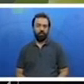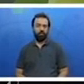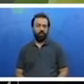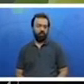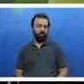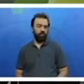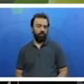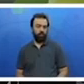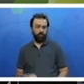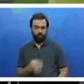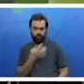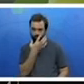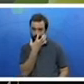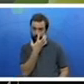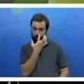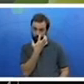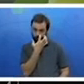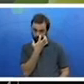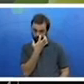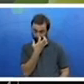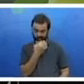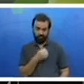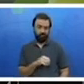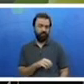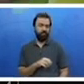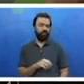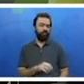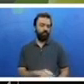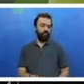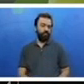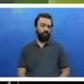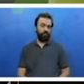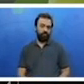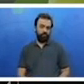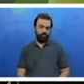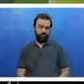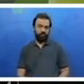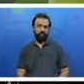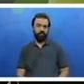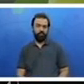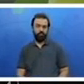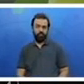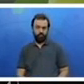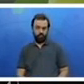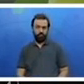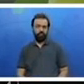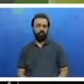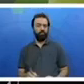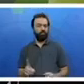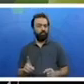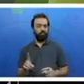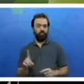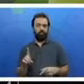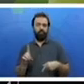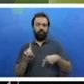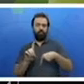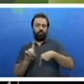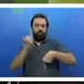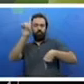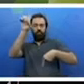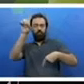Se a gente multiplicasse aqui 5 vezes 2, 10. 10 vezes 4, 40. Já não daria o mesmo